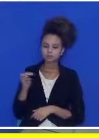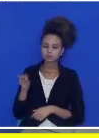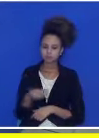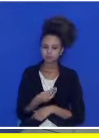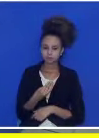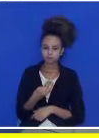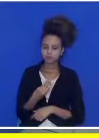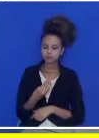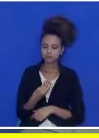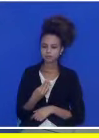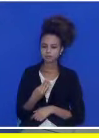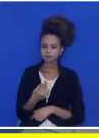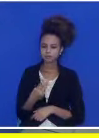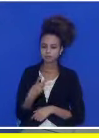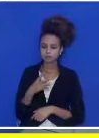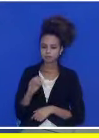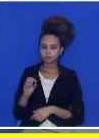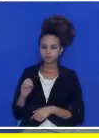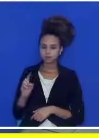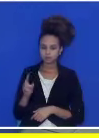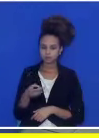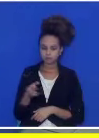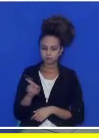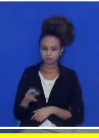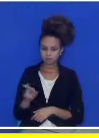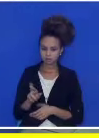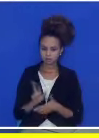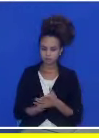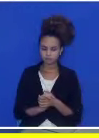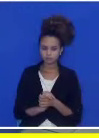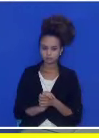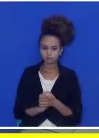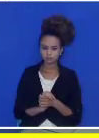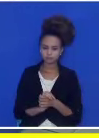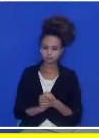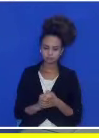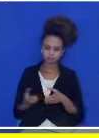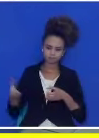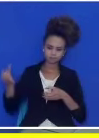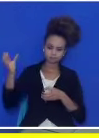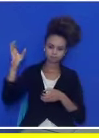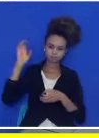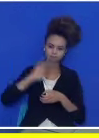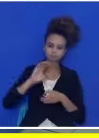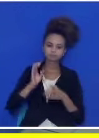R$ 2.200.000. Walter já retirou as bolas e agora